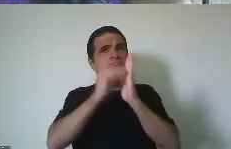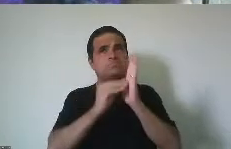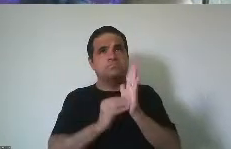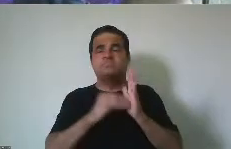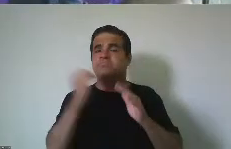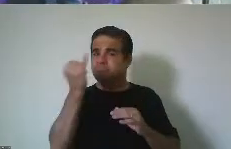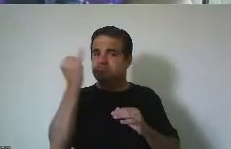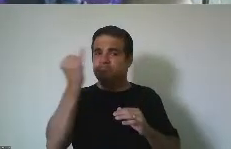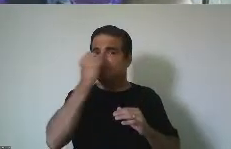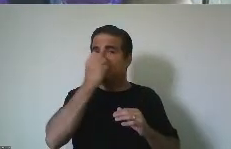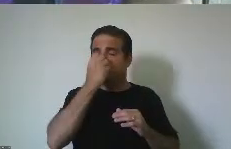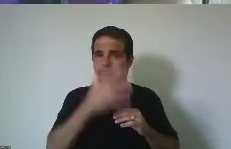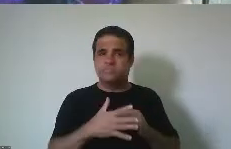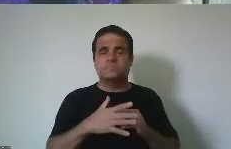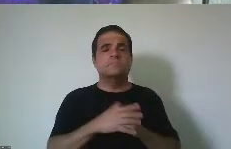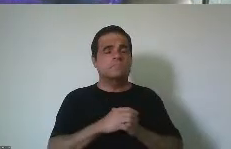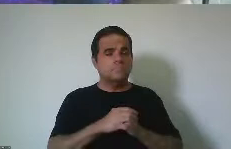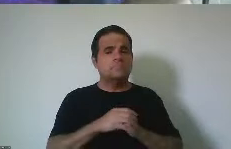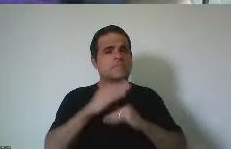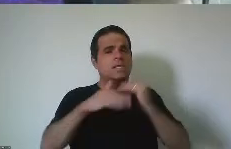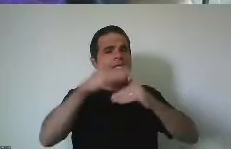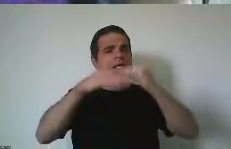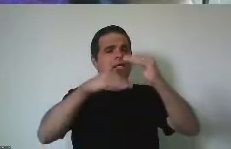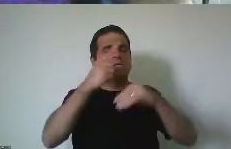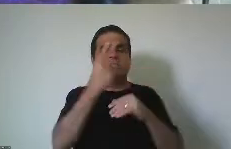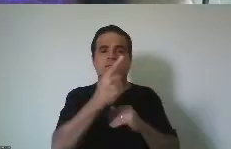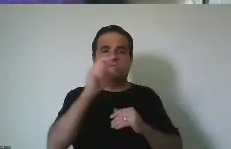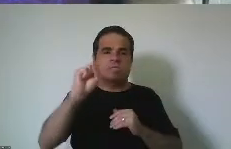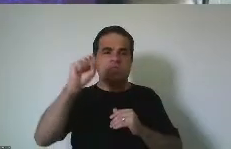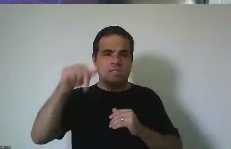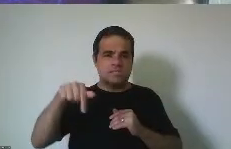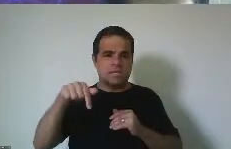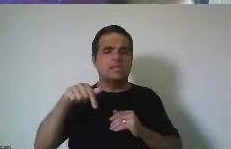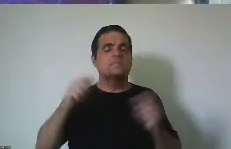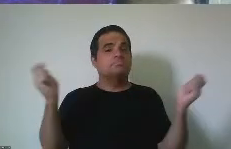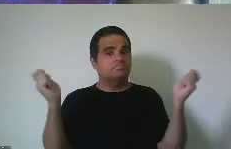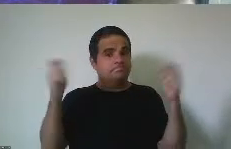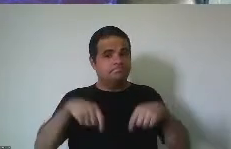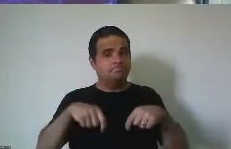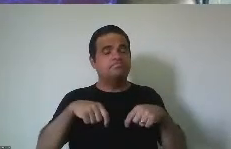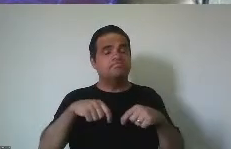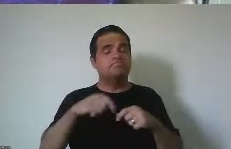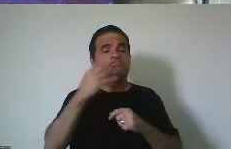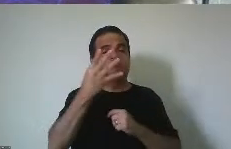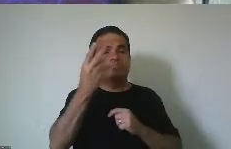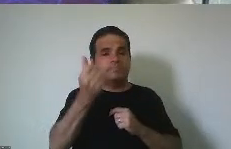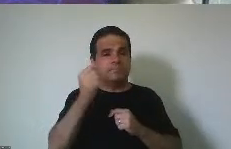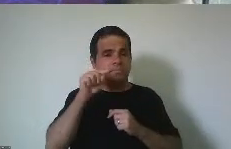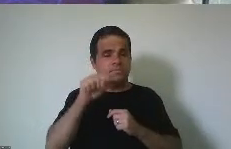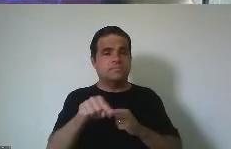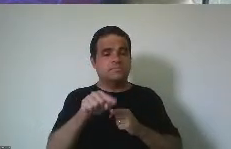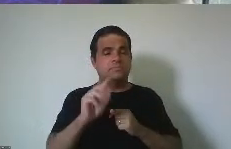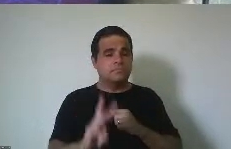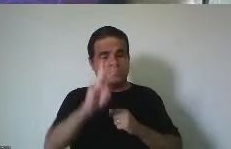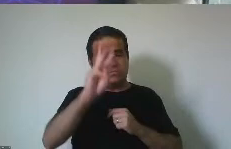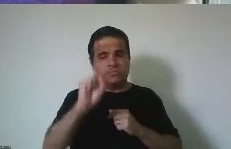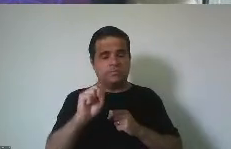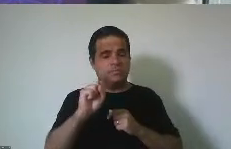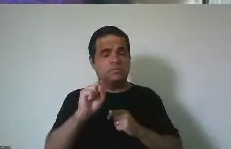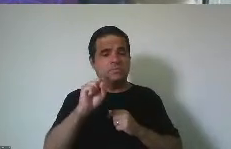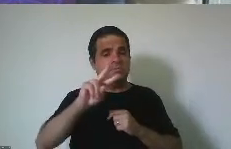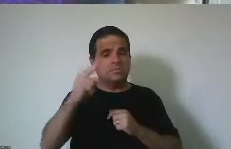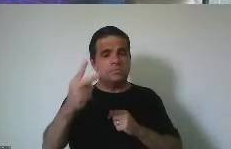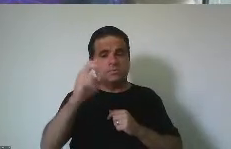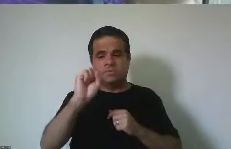número de subestações cresce para 137 a capacidade de transformação de 46 mil megabow dos amperes para 85